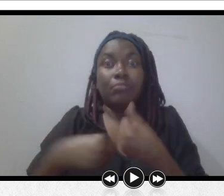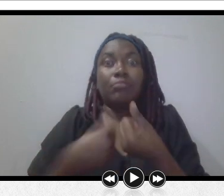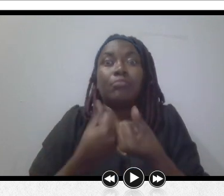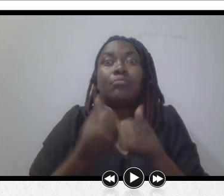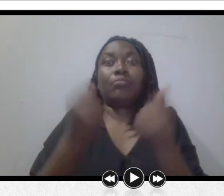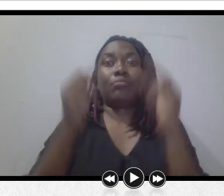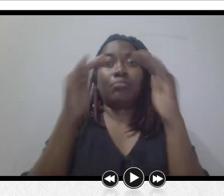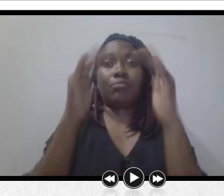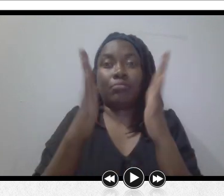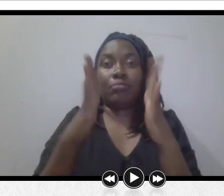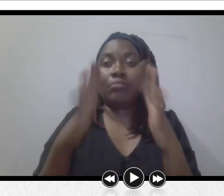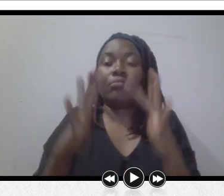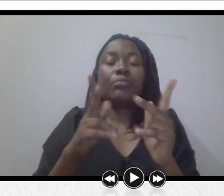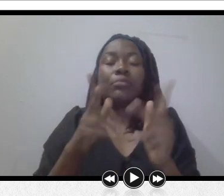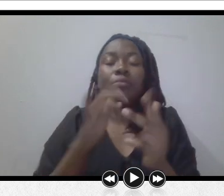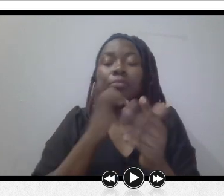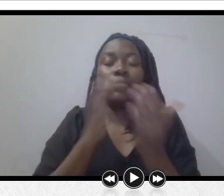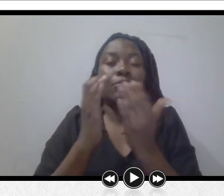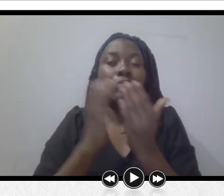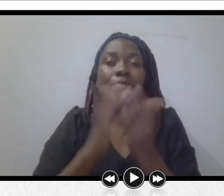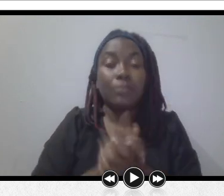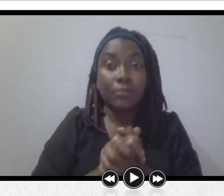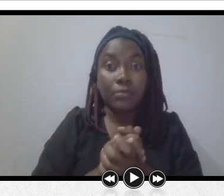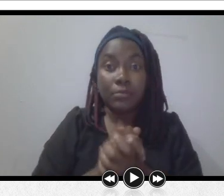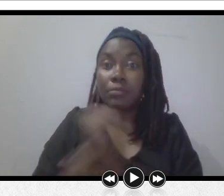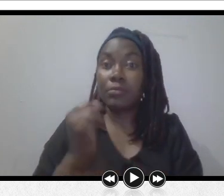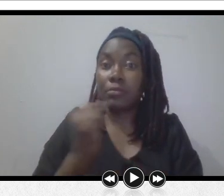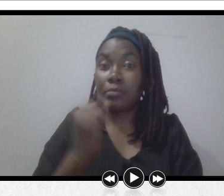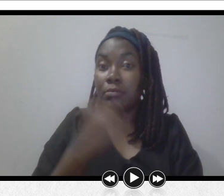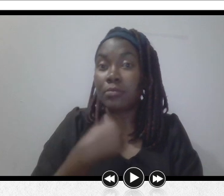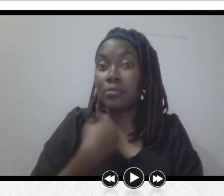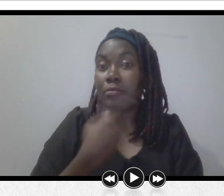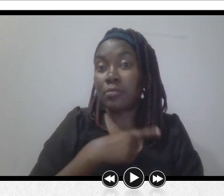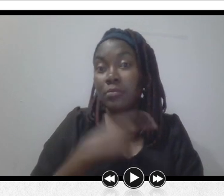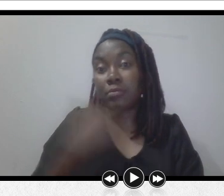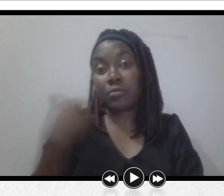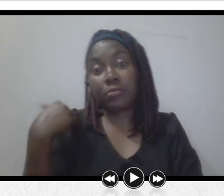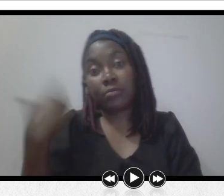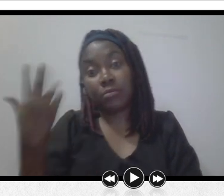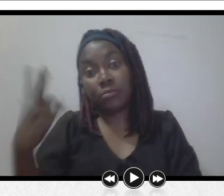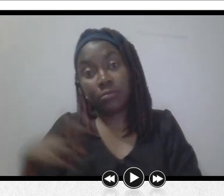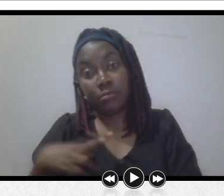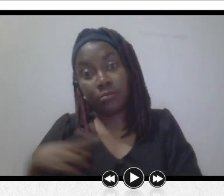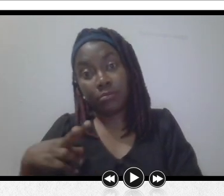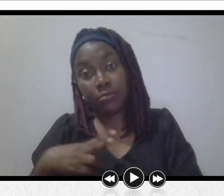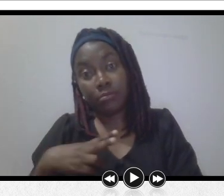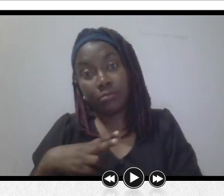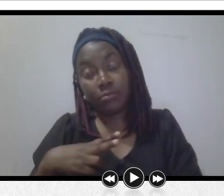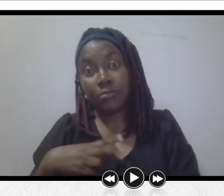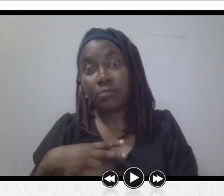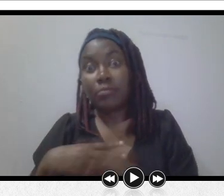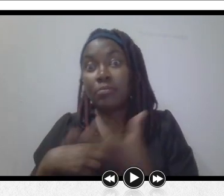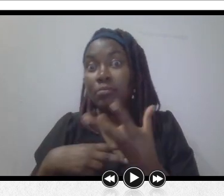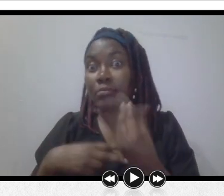como um ponto bastante relevante, já que nós temos, de um lado, a iniciativa privada, em muitas